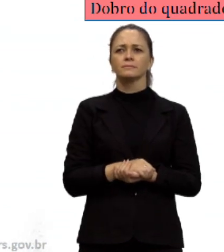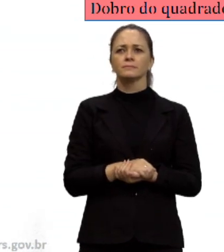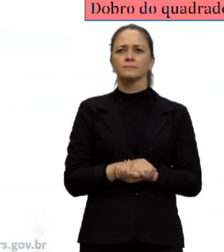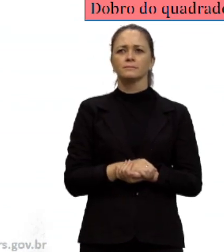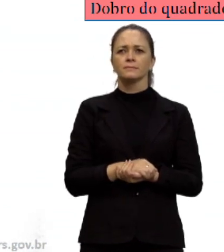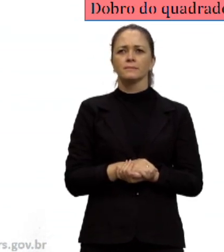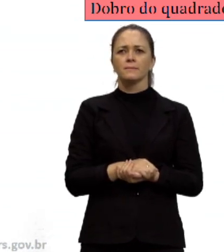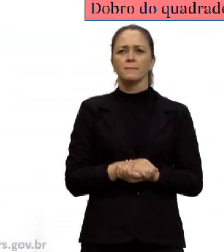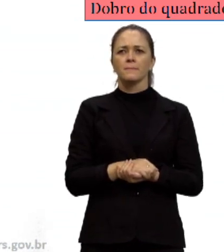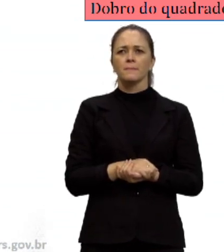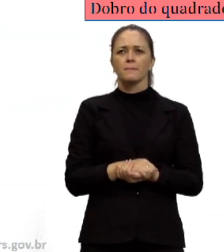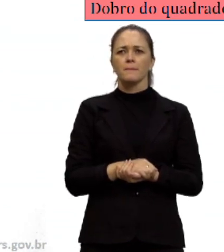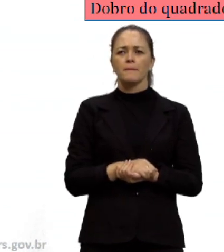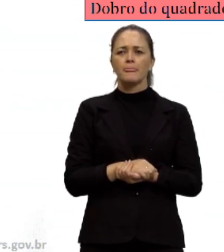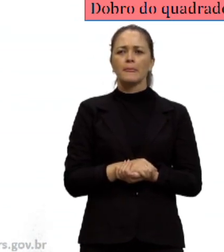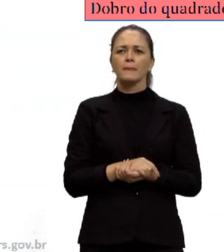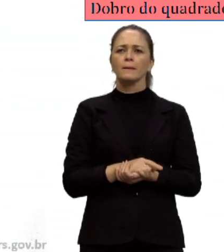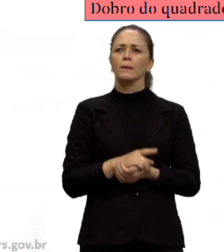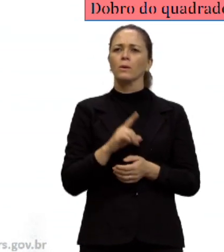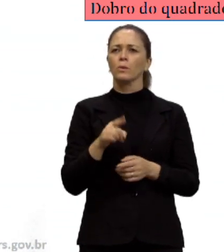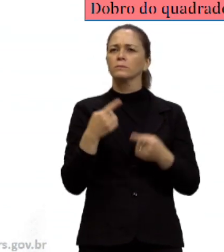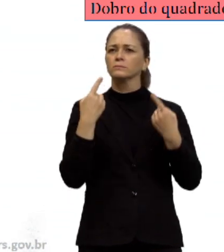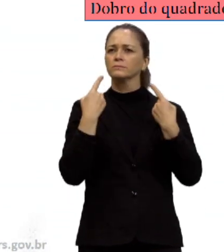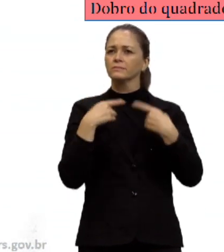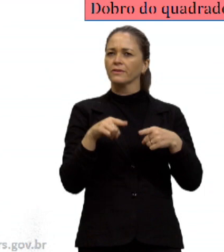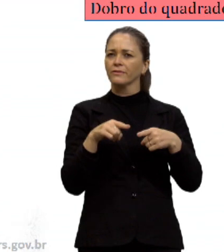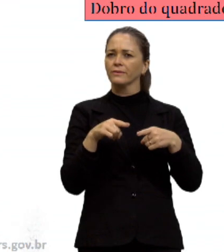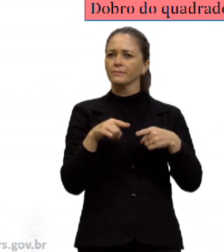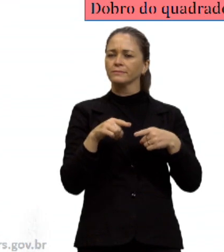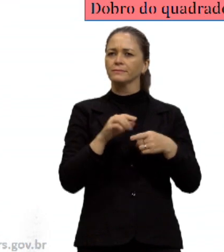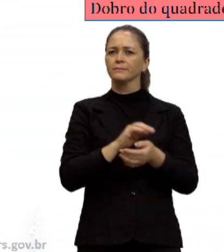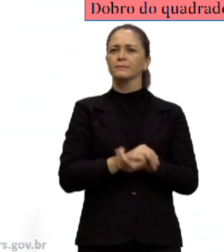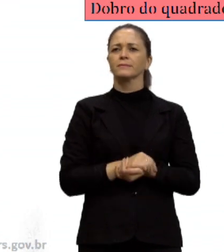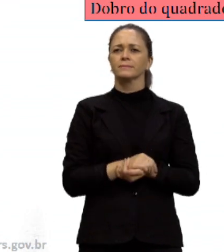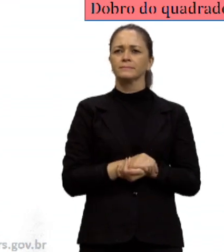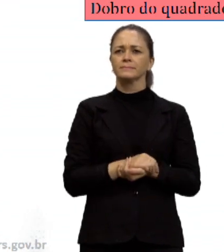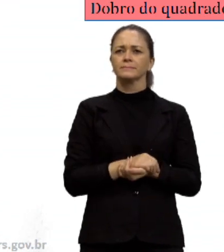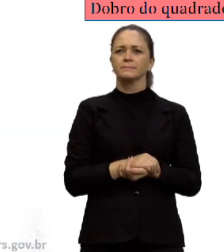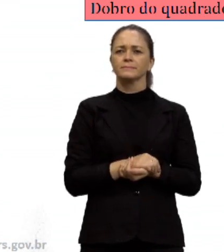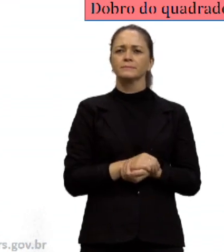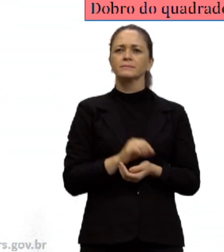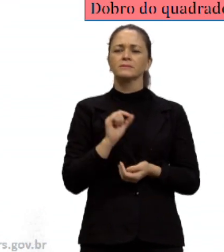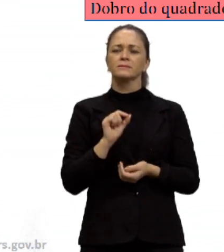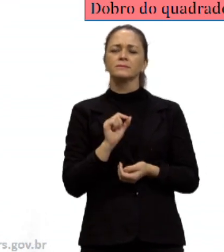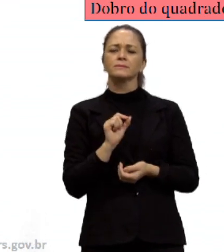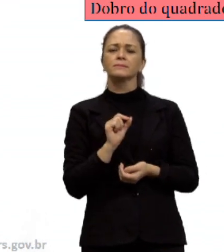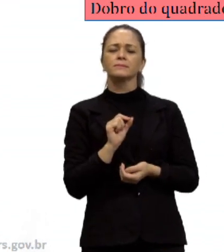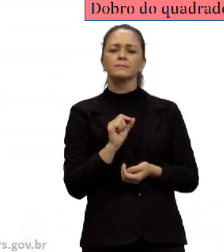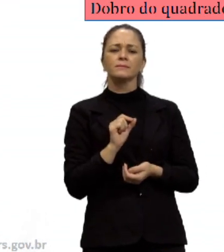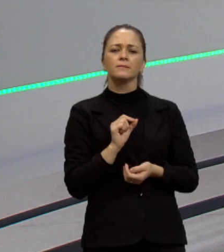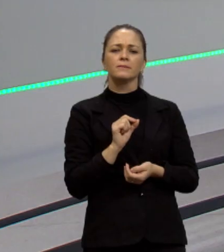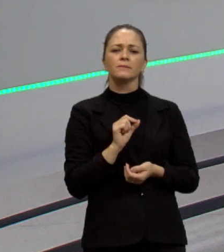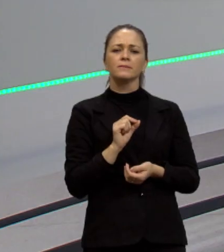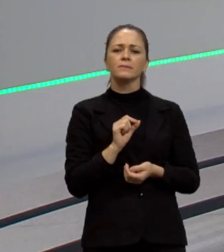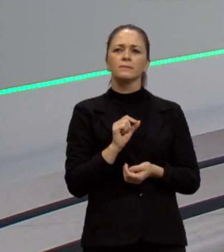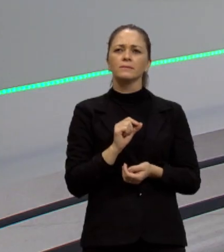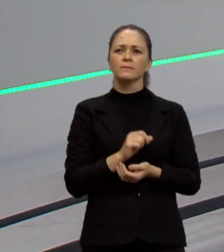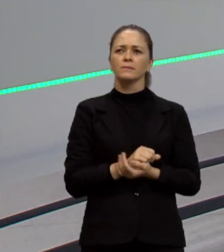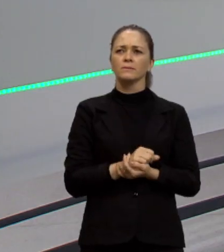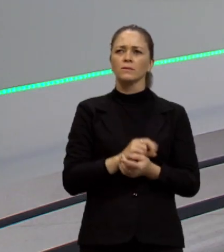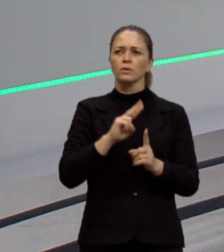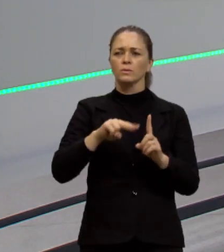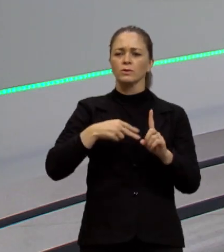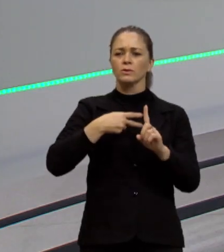Próximo. E um outro desafio para nós. Então, vamos lá. O que diz aqui?